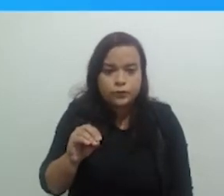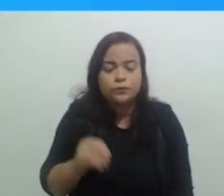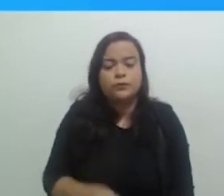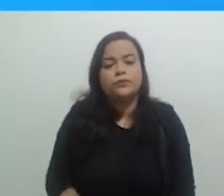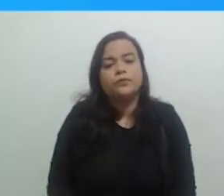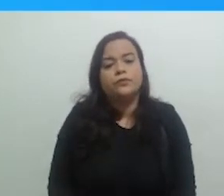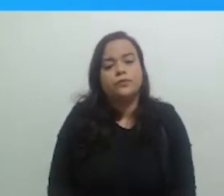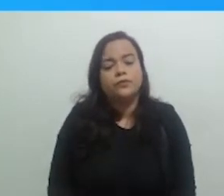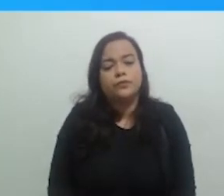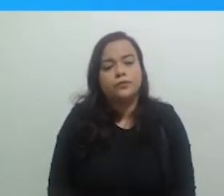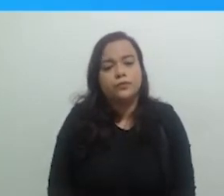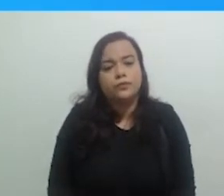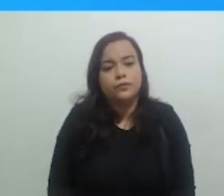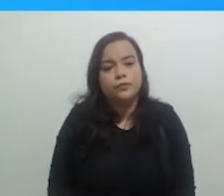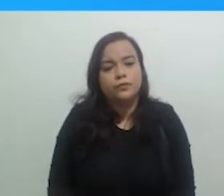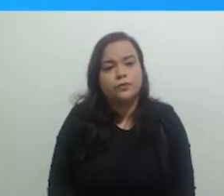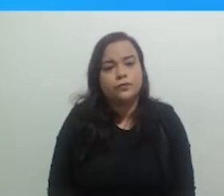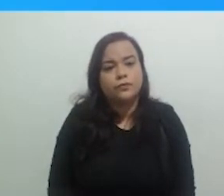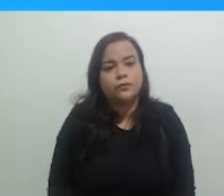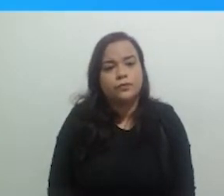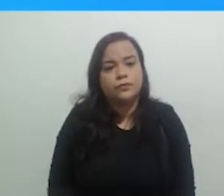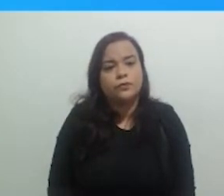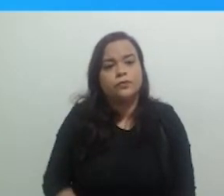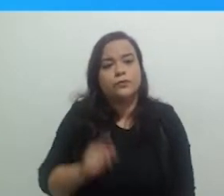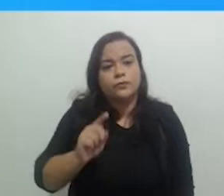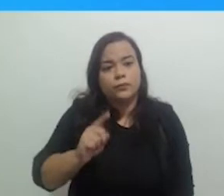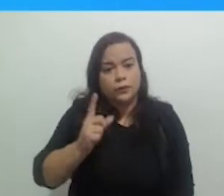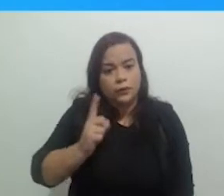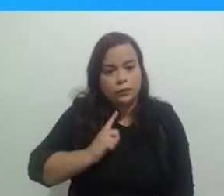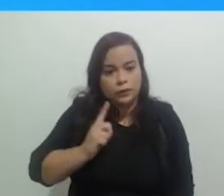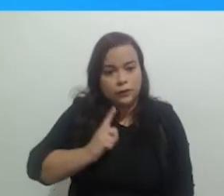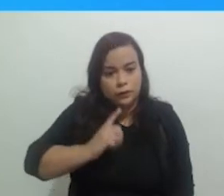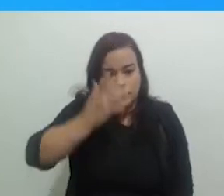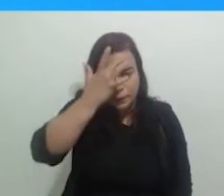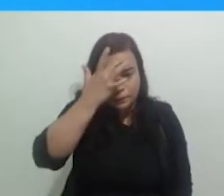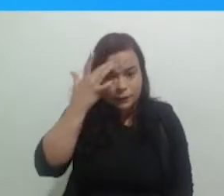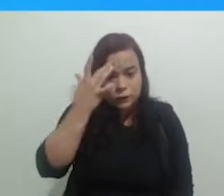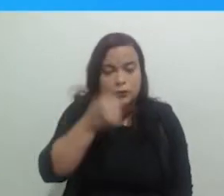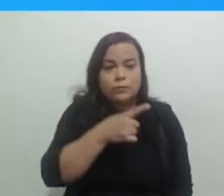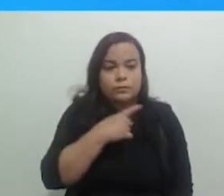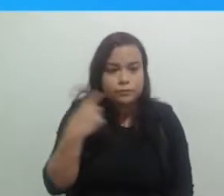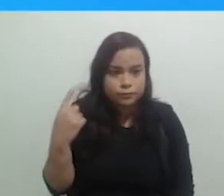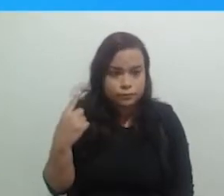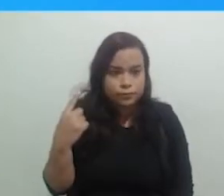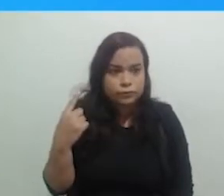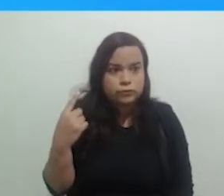suposto proprietário, ou então falecido, e na sentença do